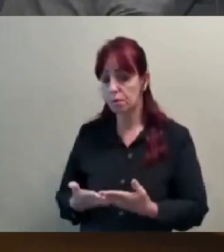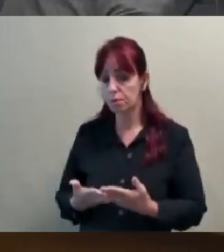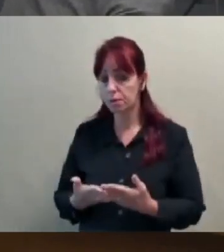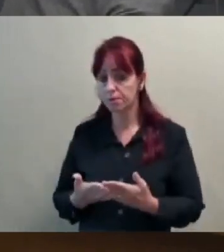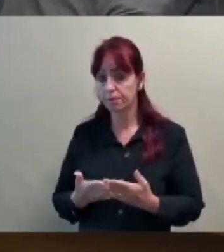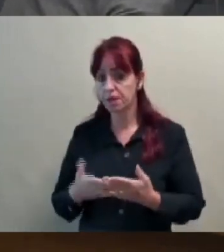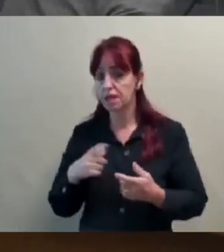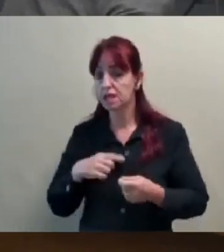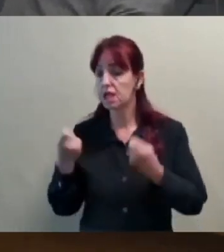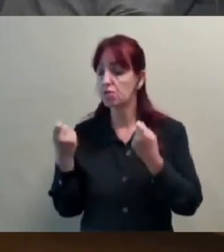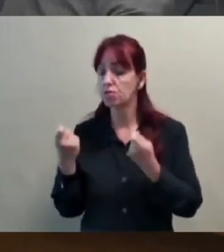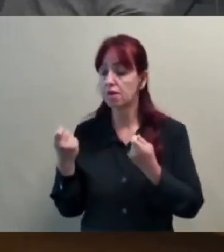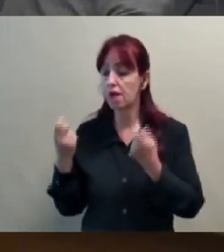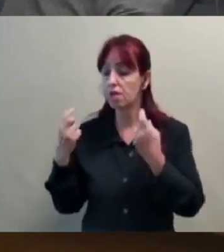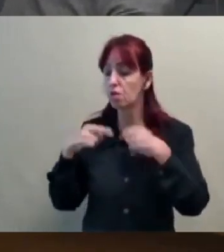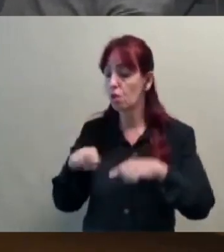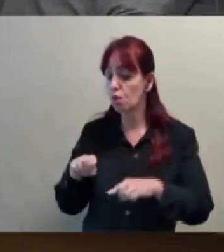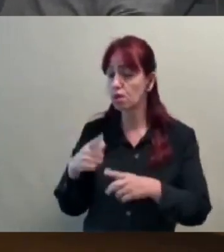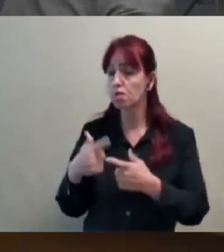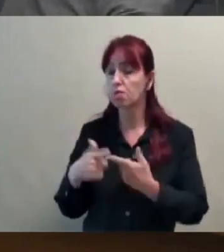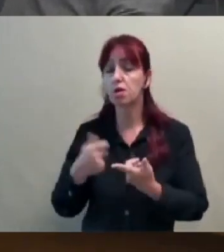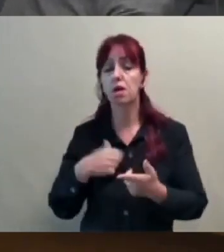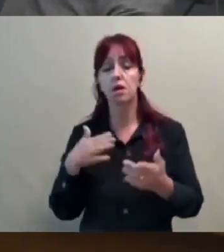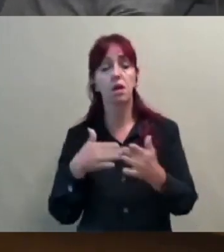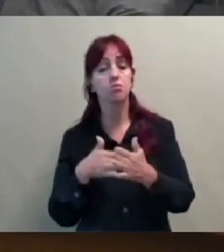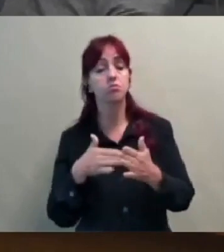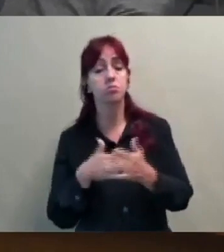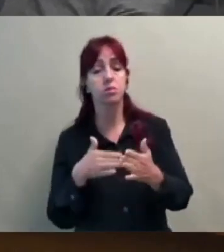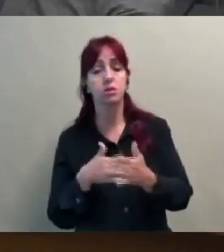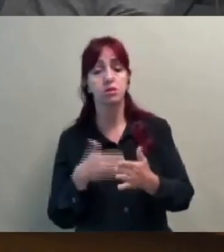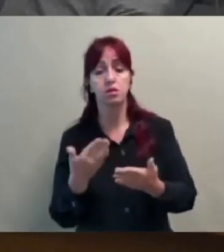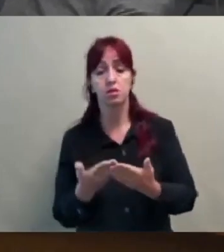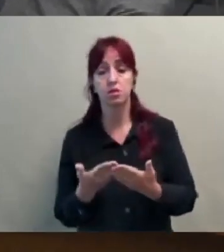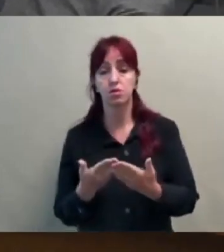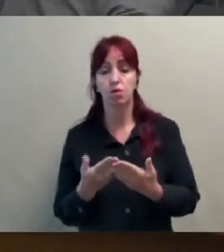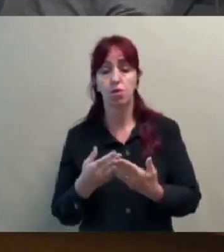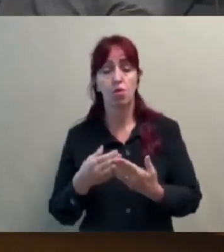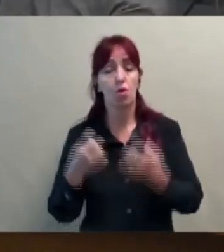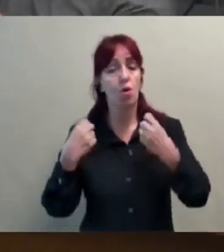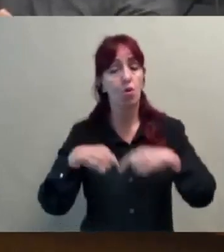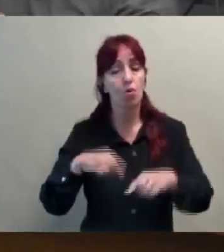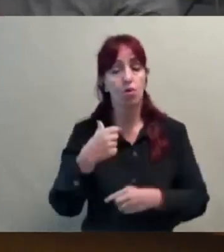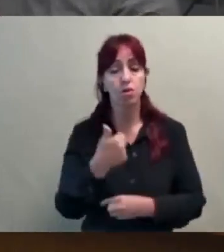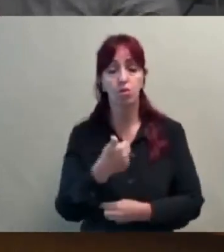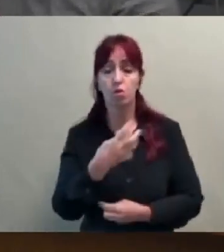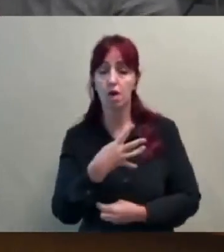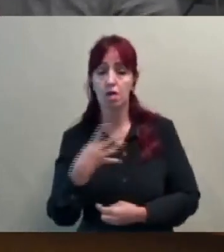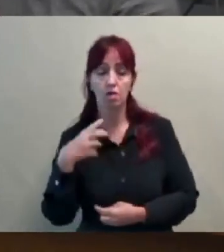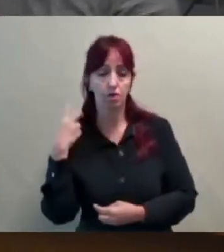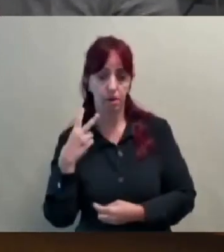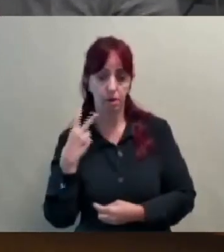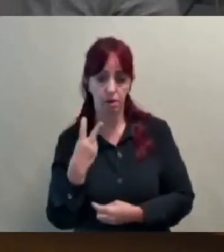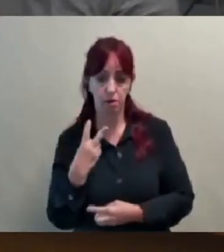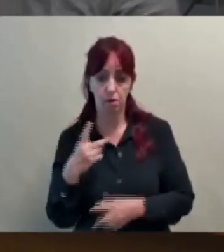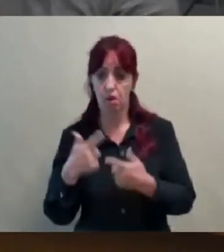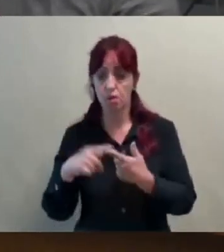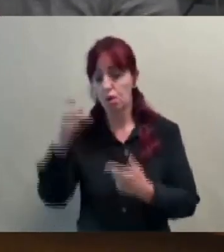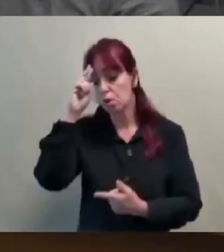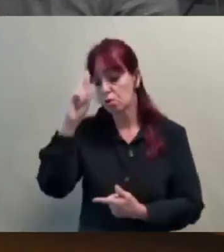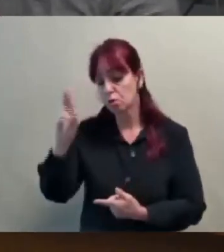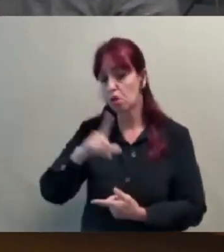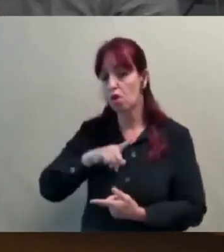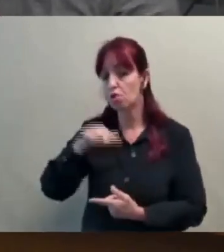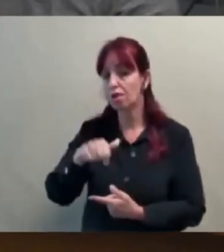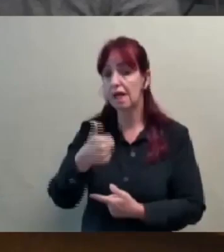intrometendo, por que o senhor está fazendo retaliações contra os 14 vereadores desta casa? Por que o senhor não está...